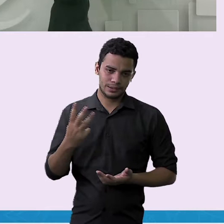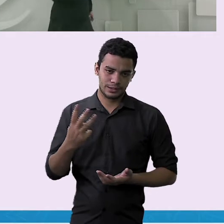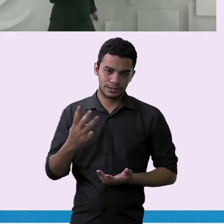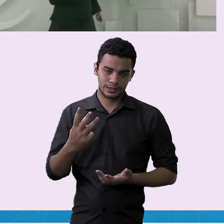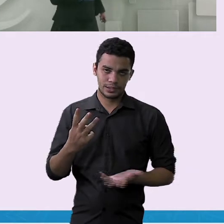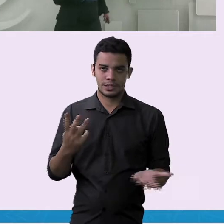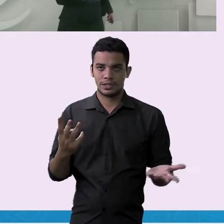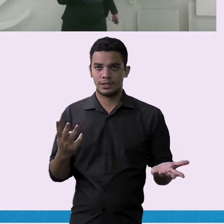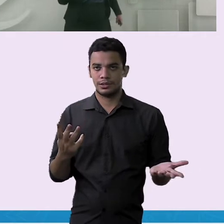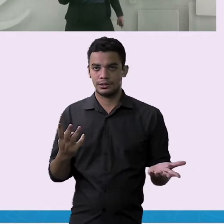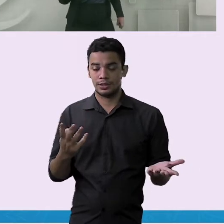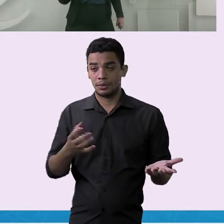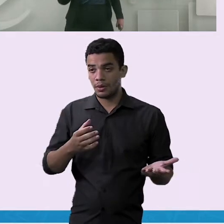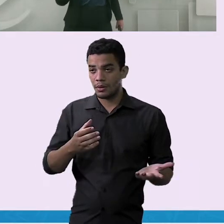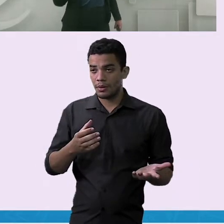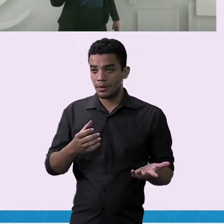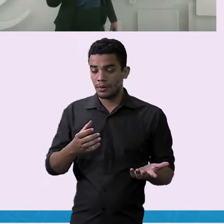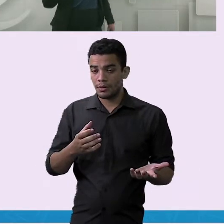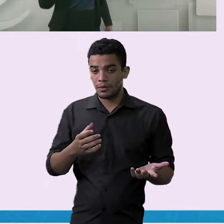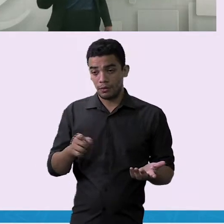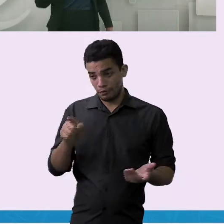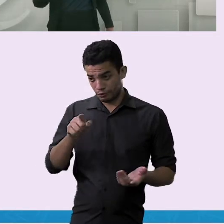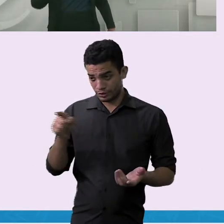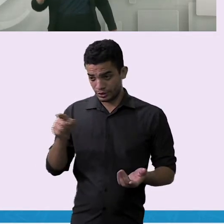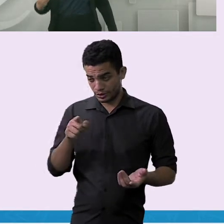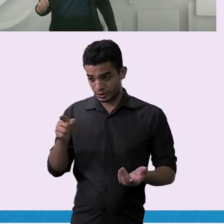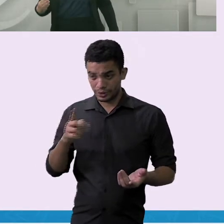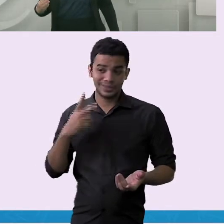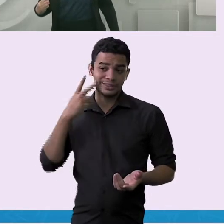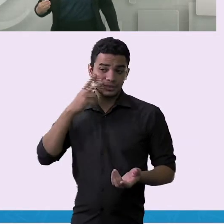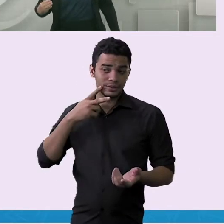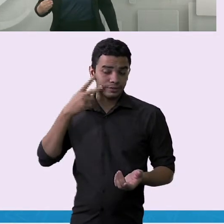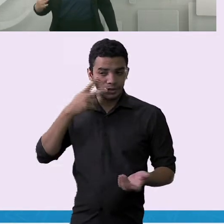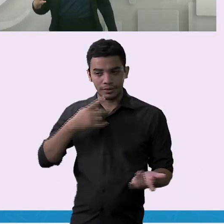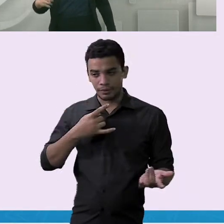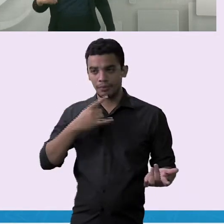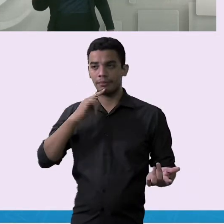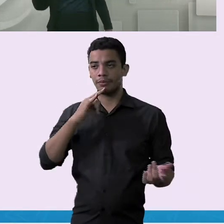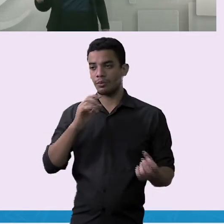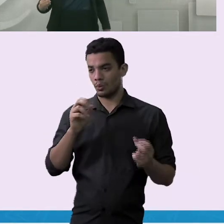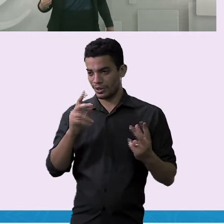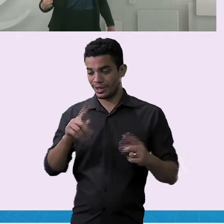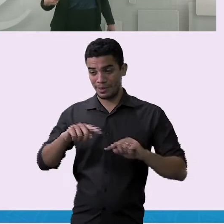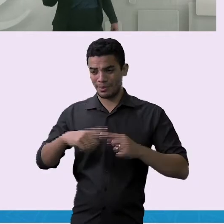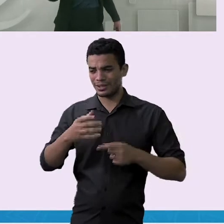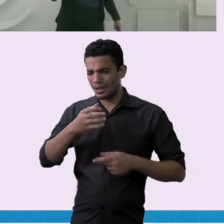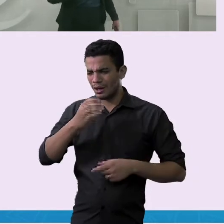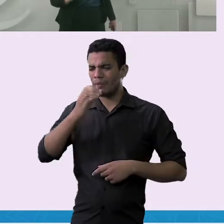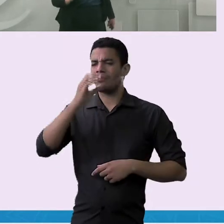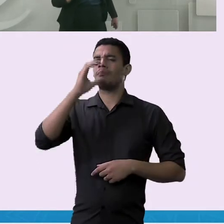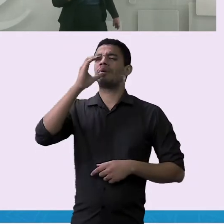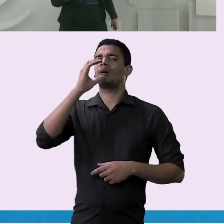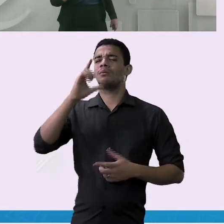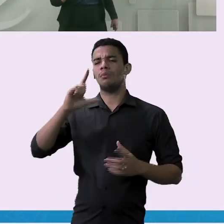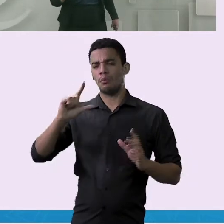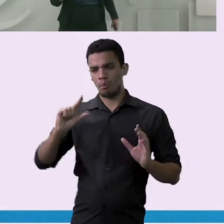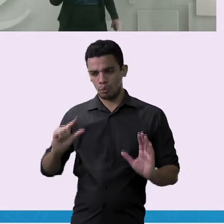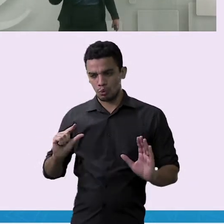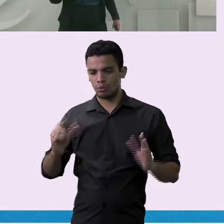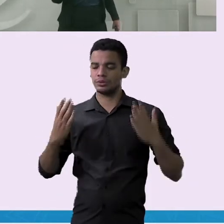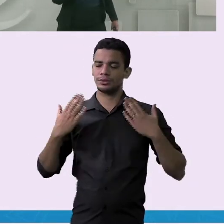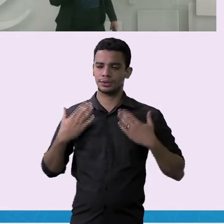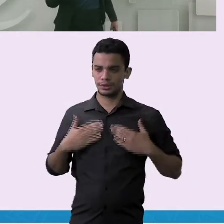com moderação. Dá uma sugestão, né? Dá um conselho, beba com